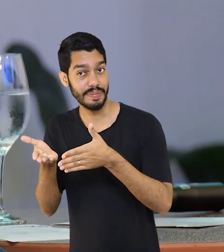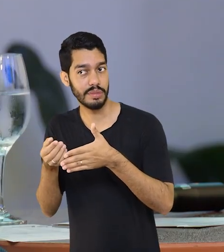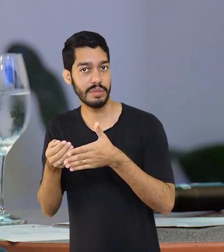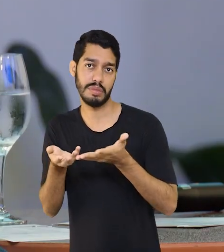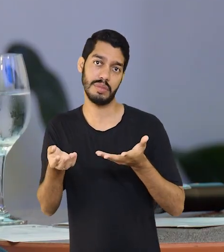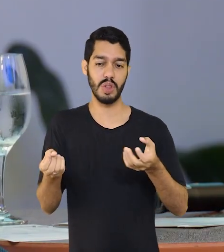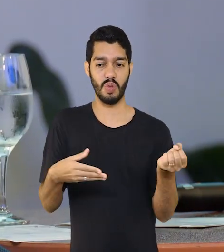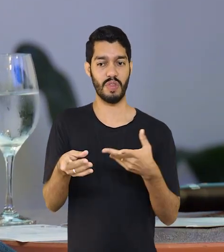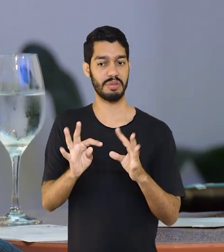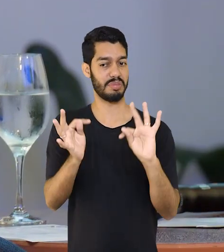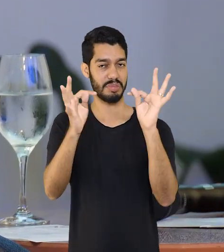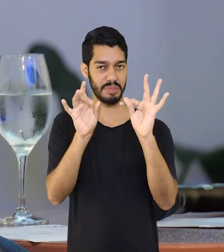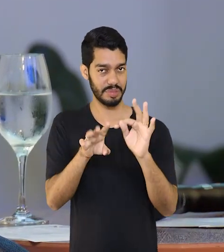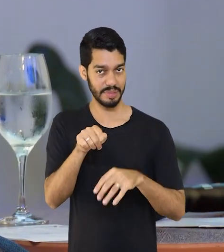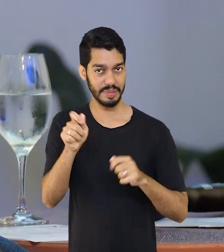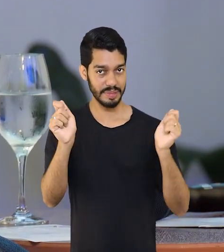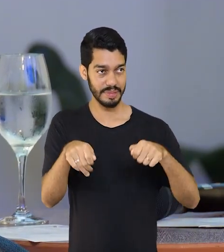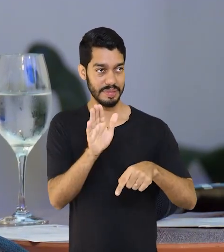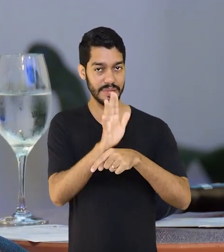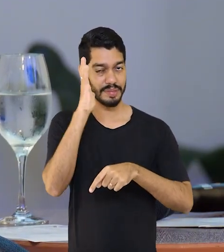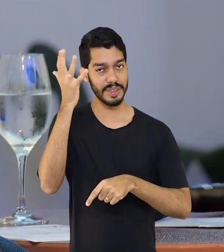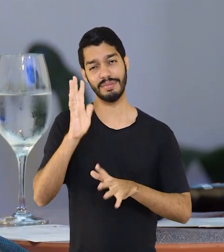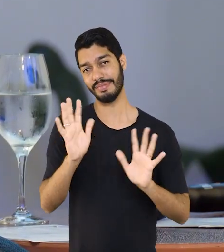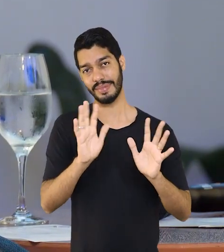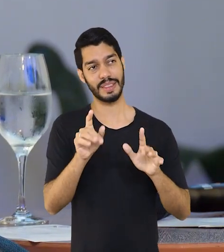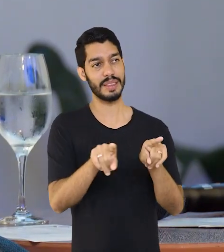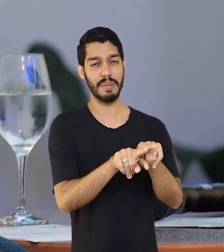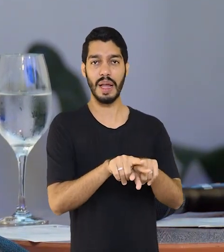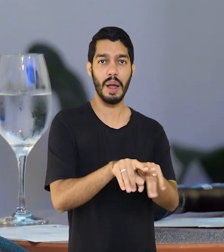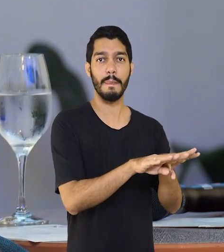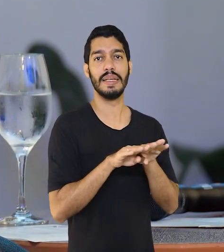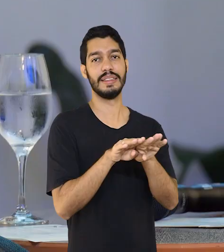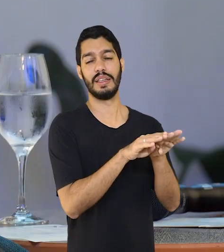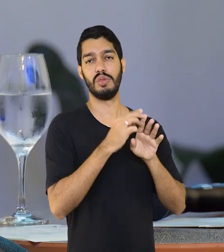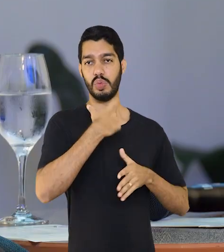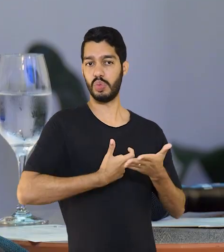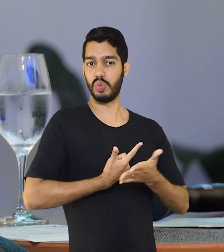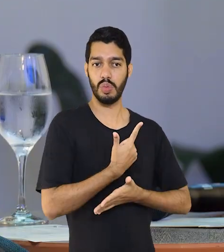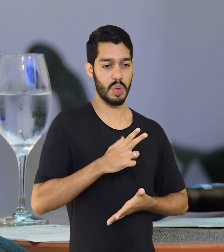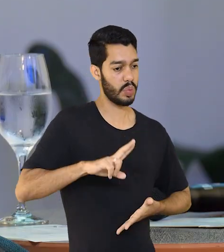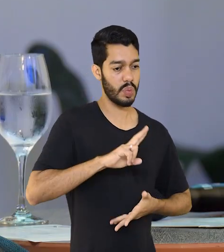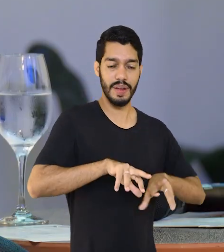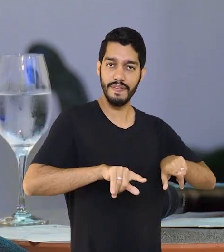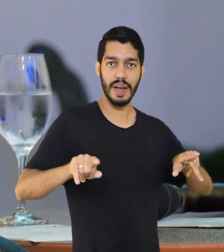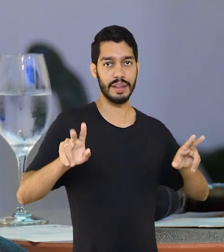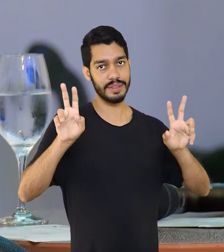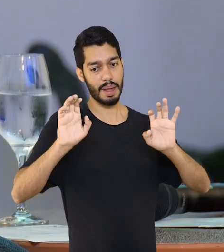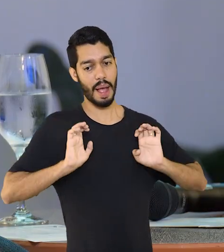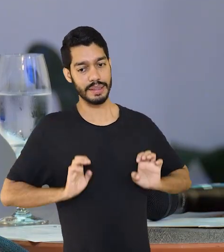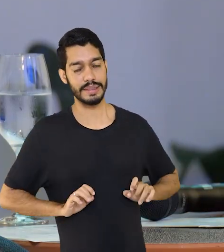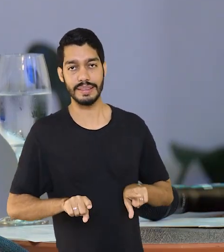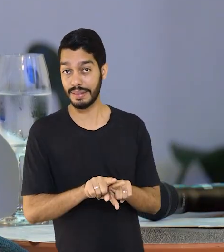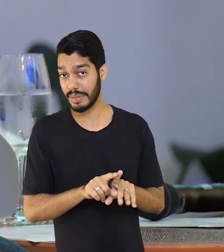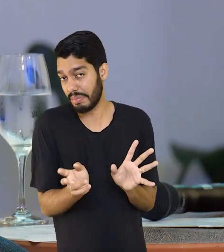tecnológica sozinha não vai dar conta de nada disso. Tem que mudar padrão de consumo, tem N outras questões que precisam ser endereçadas,